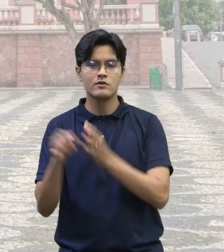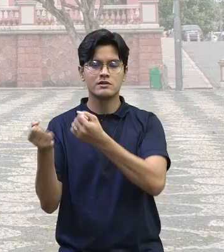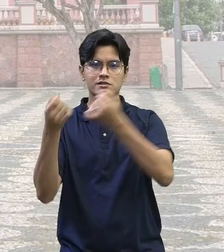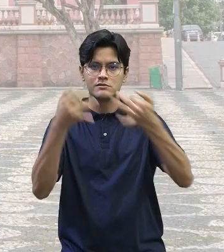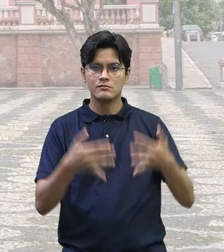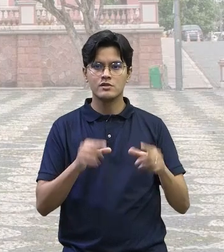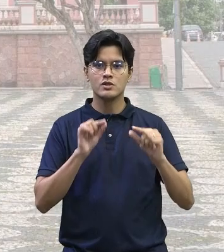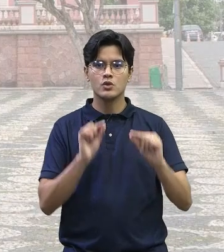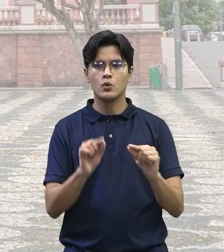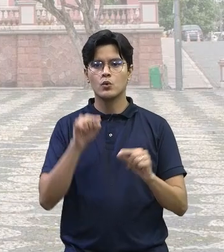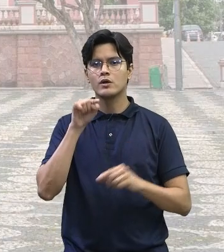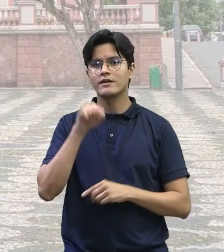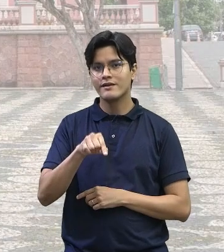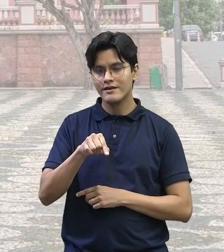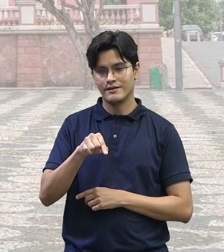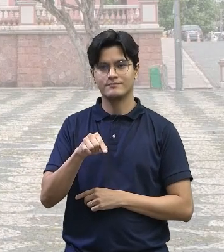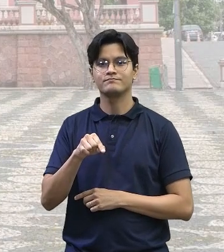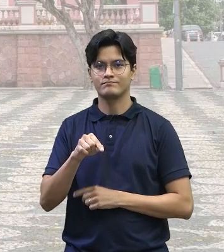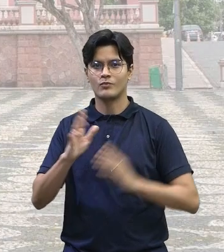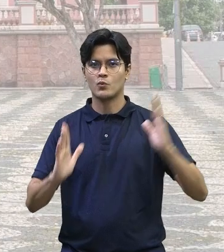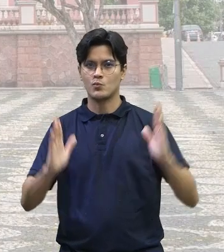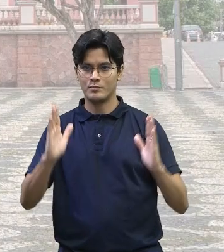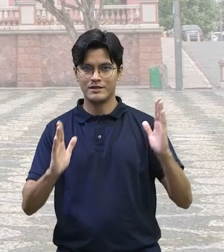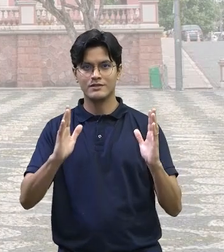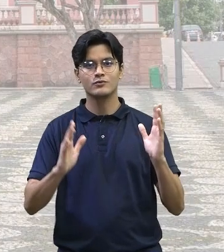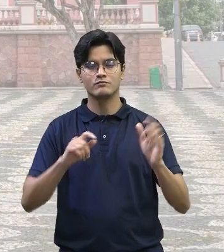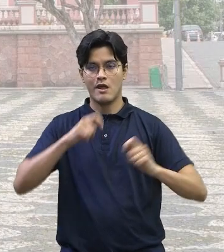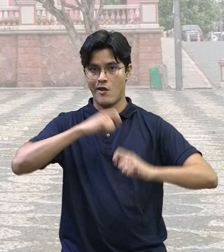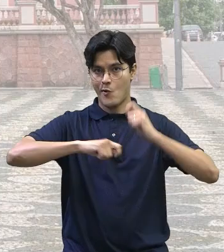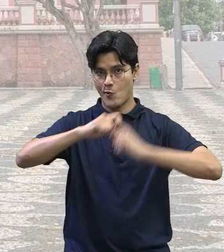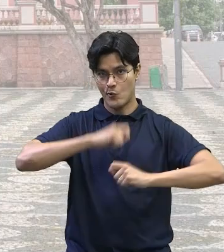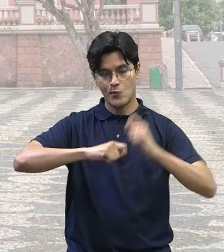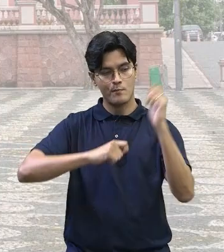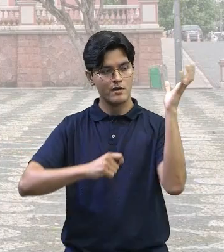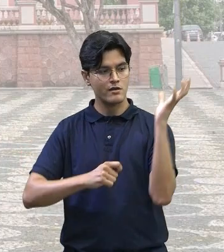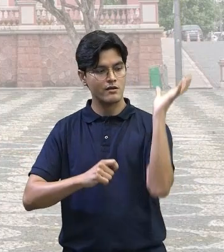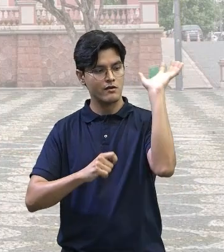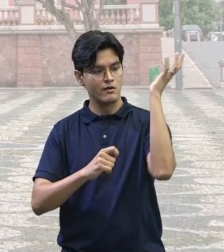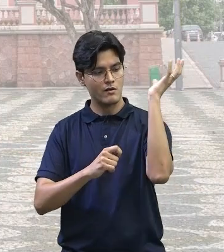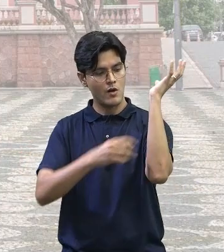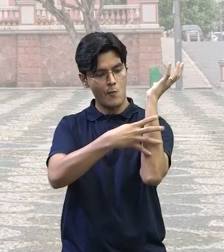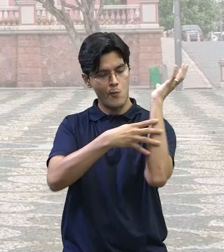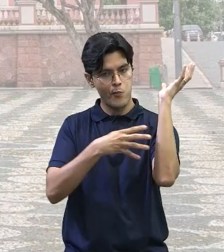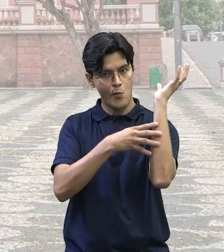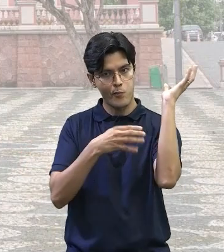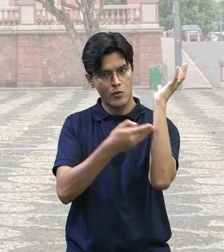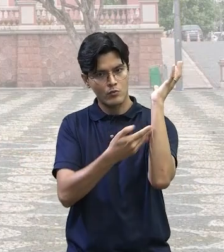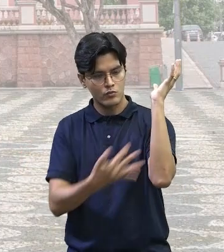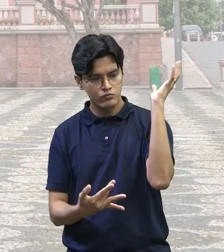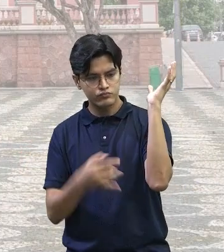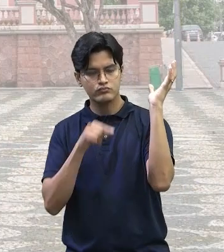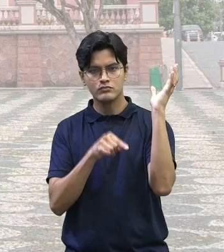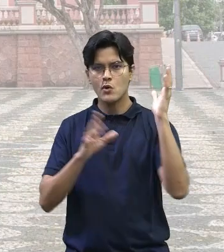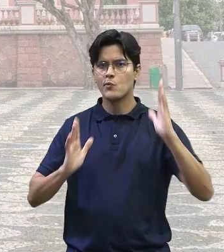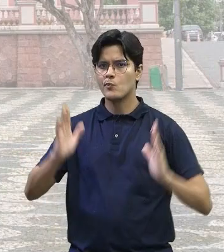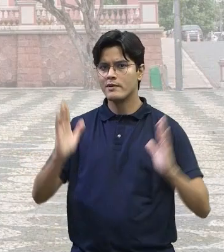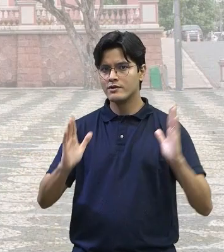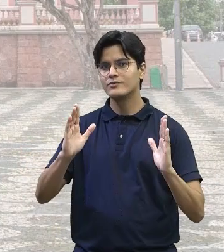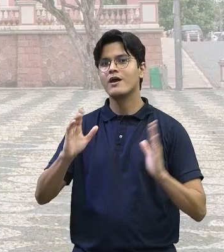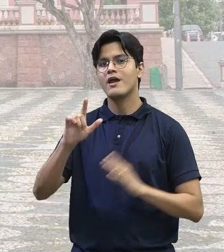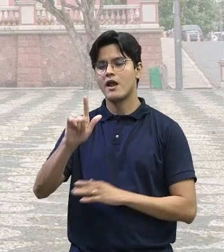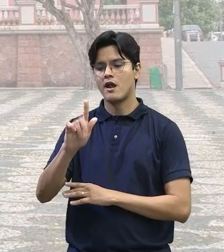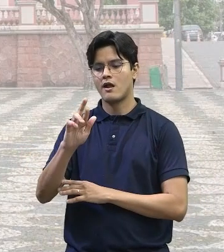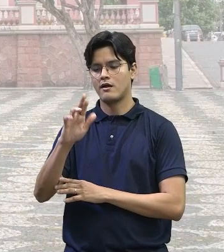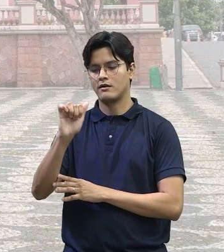grande ilusão de riqueza, onde, na verdade, o indivíduo, ou melhor, os indivíduos que trabalhavam de fato para que essa